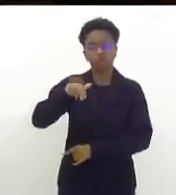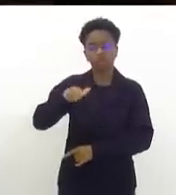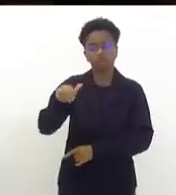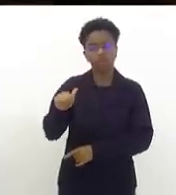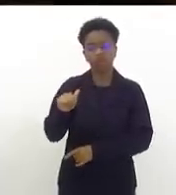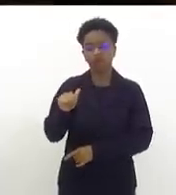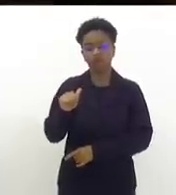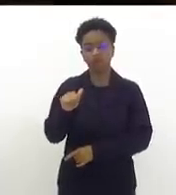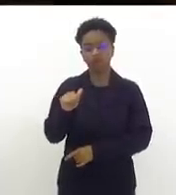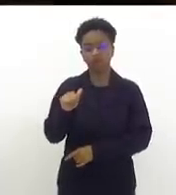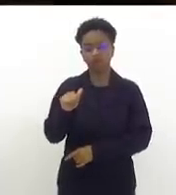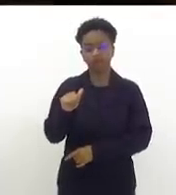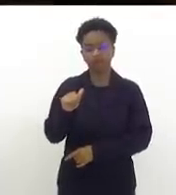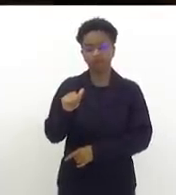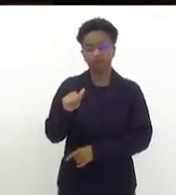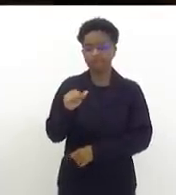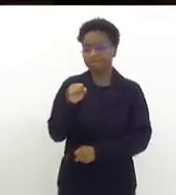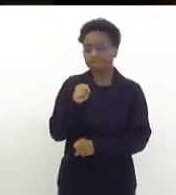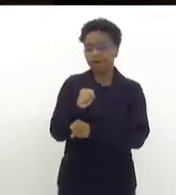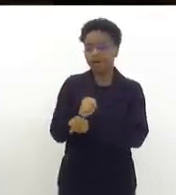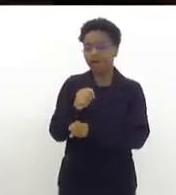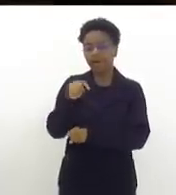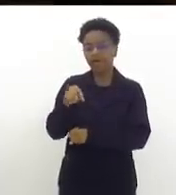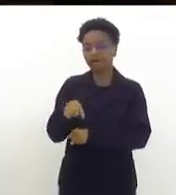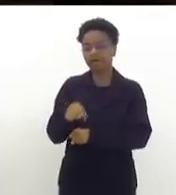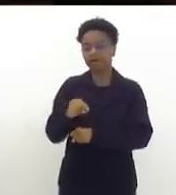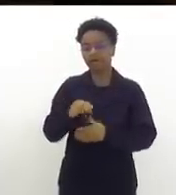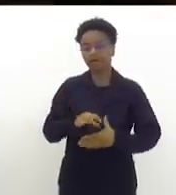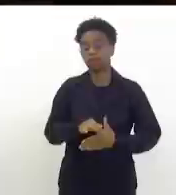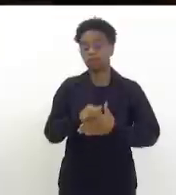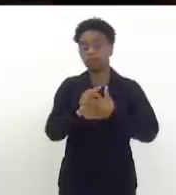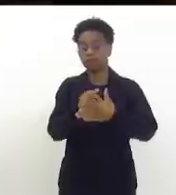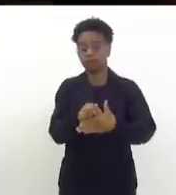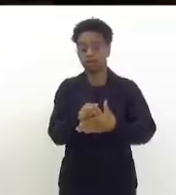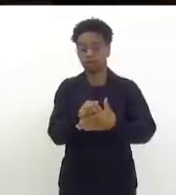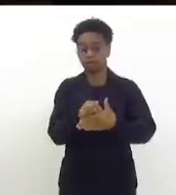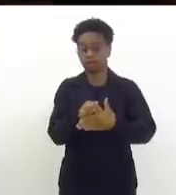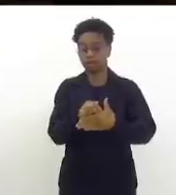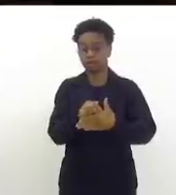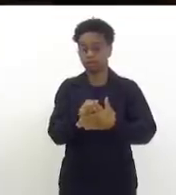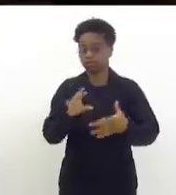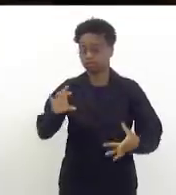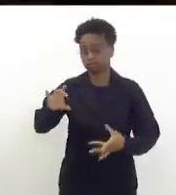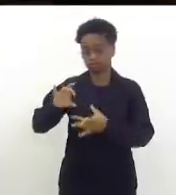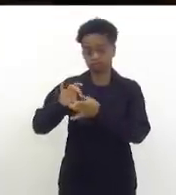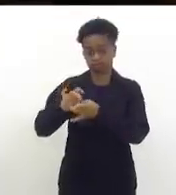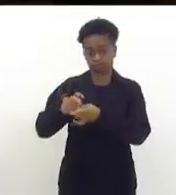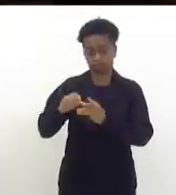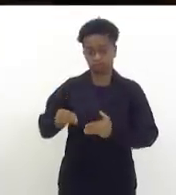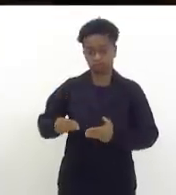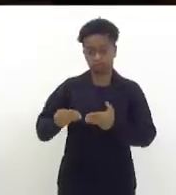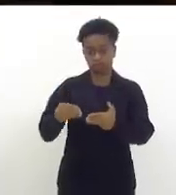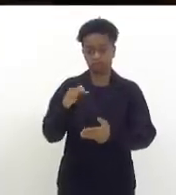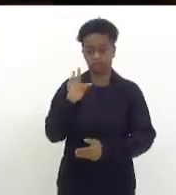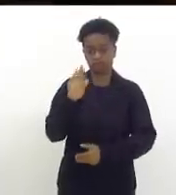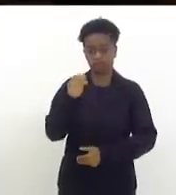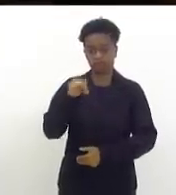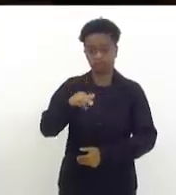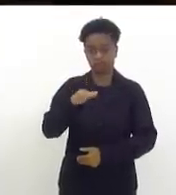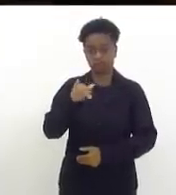ser aqui no Parlamento um líder do ministro Francisco Dornelles